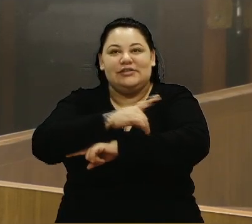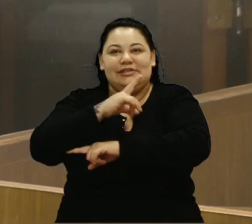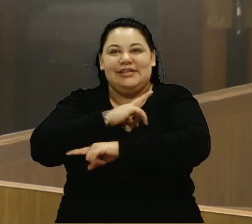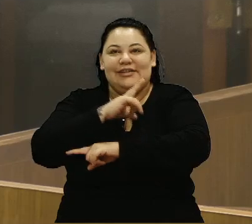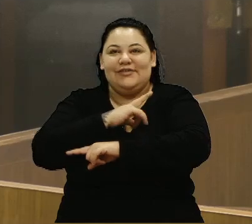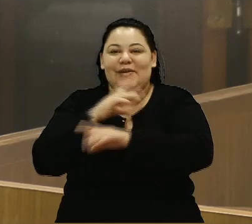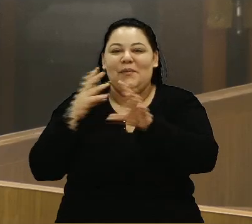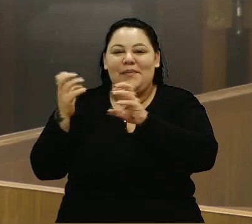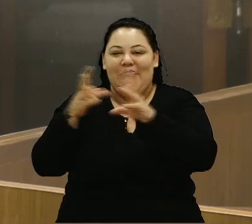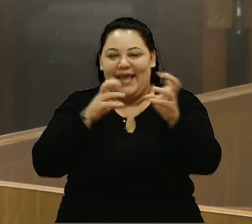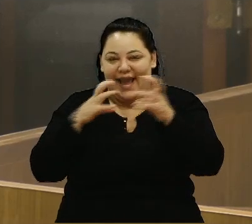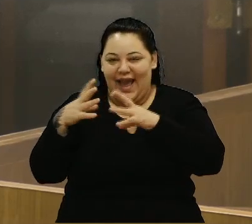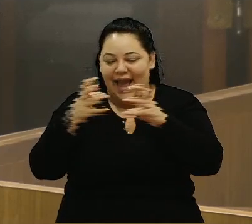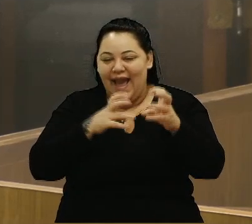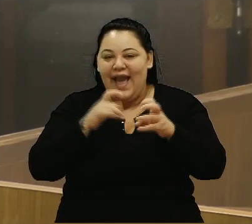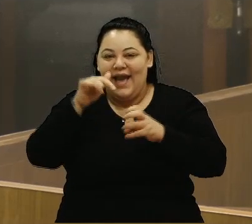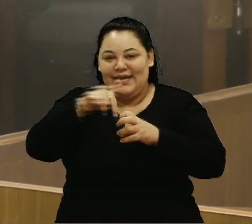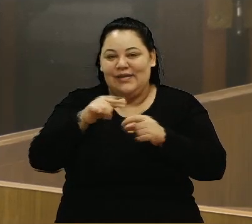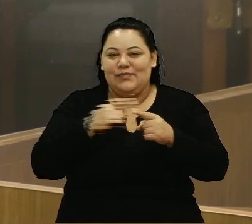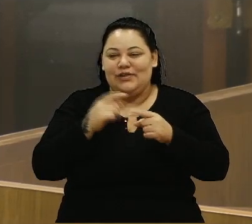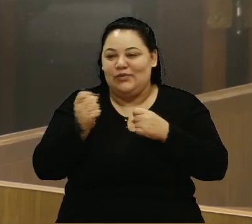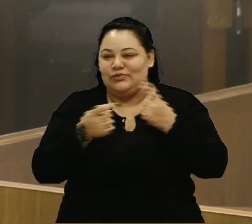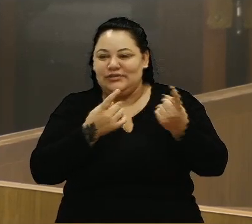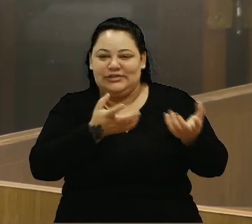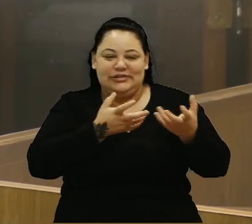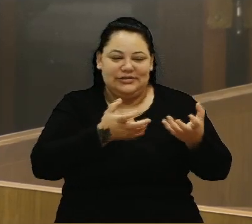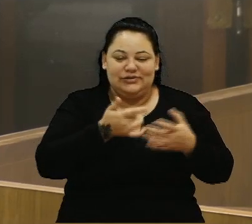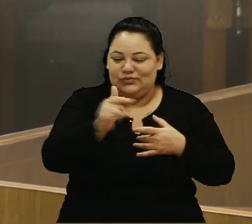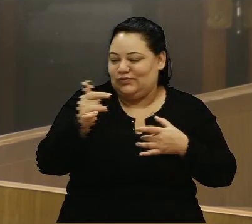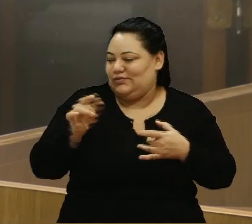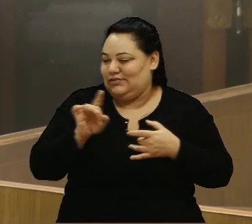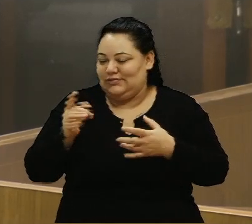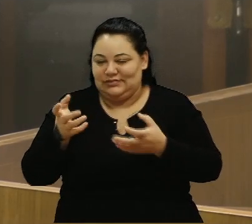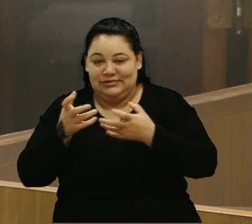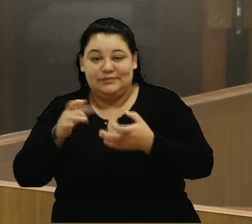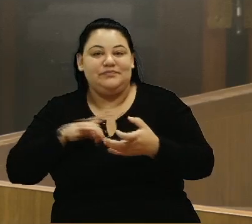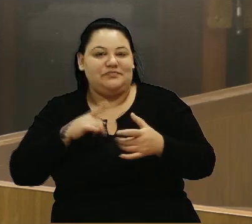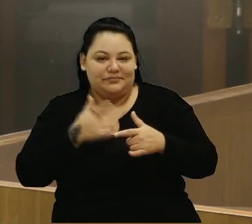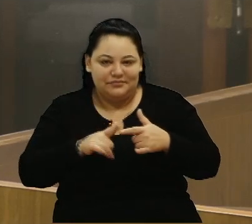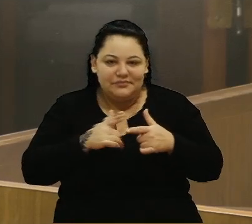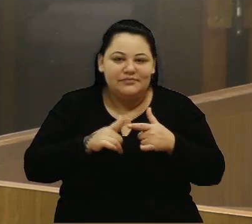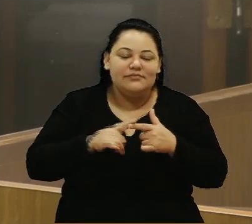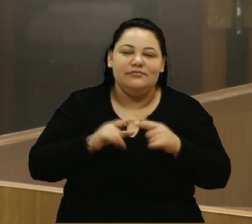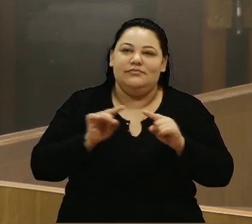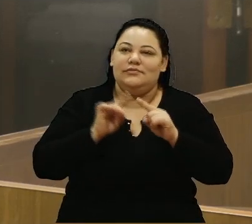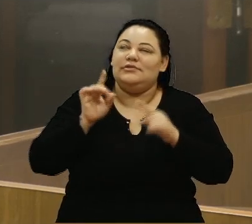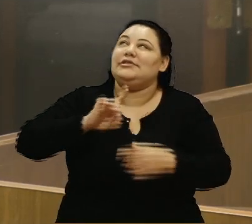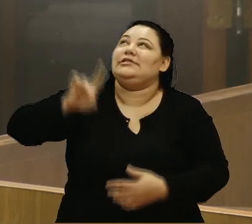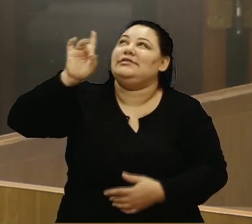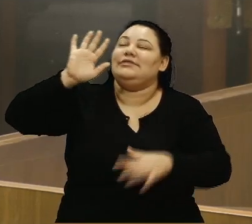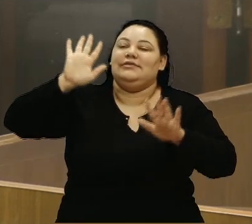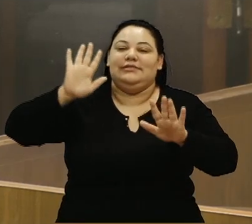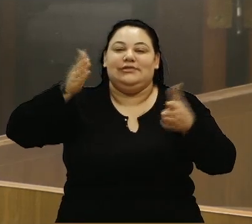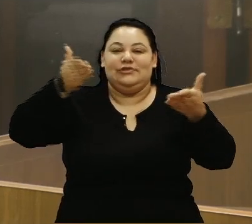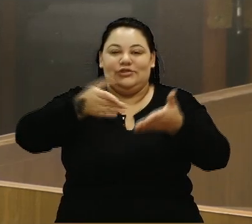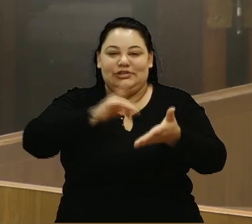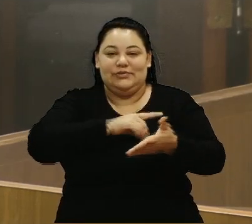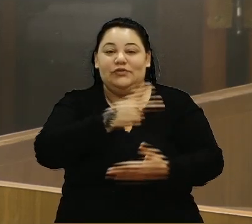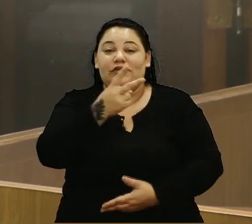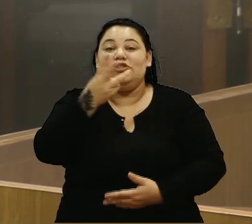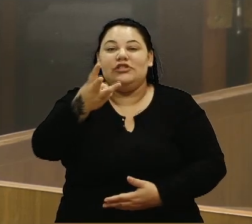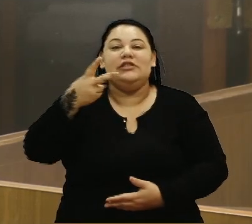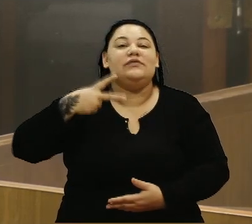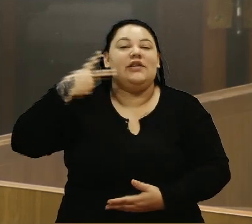quebra-quebra aqui dentro, porque tinha uns que não queriam, outros queriam, então deu problema. Mas, graças a Deus, estamos aqui hoje com